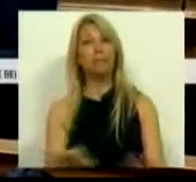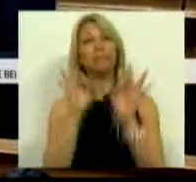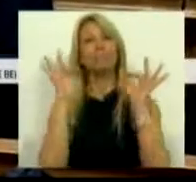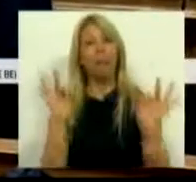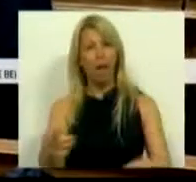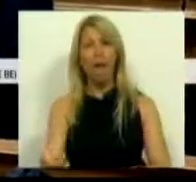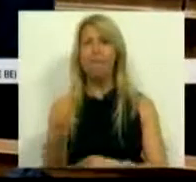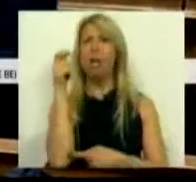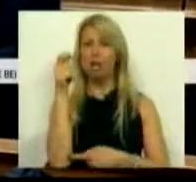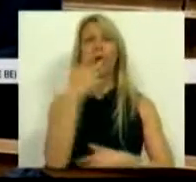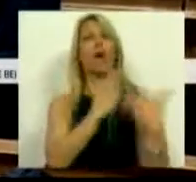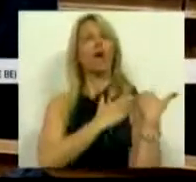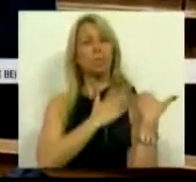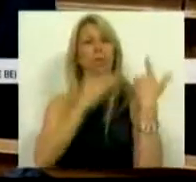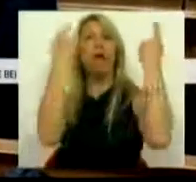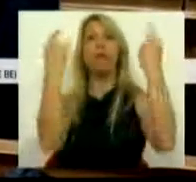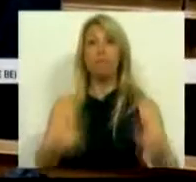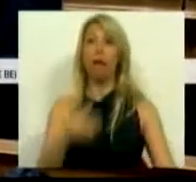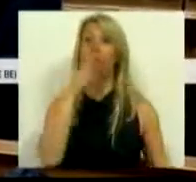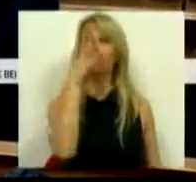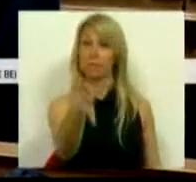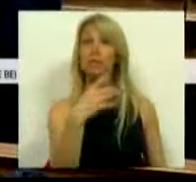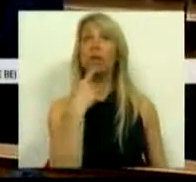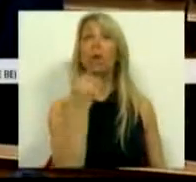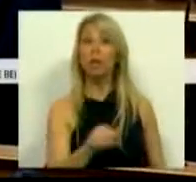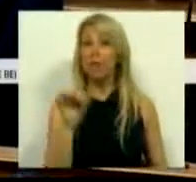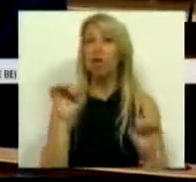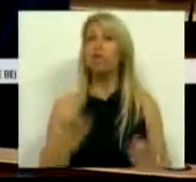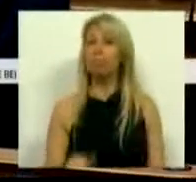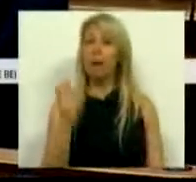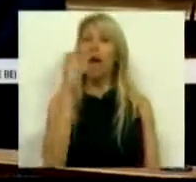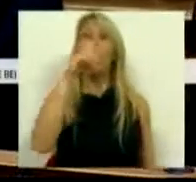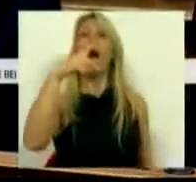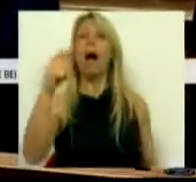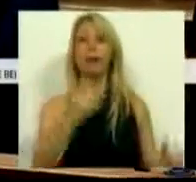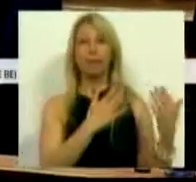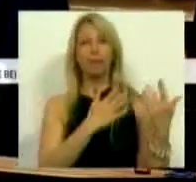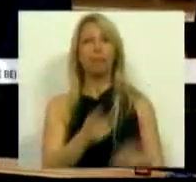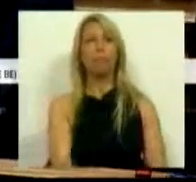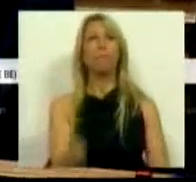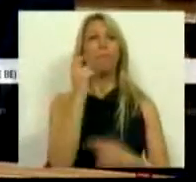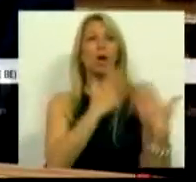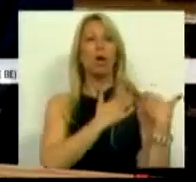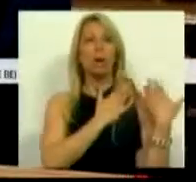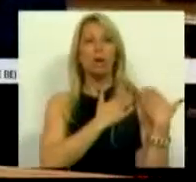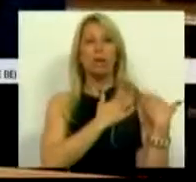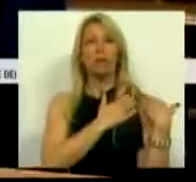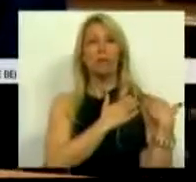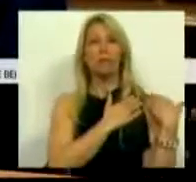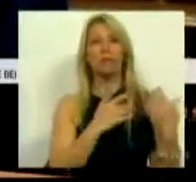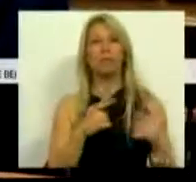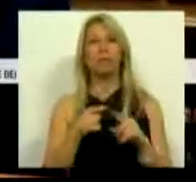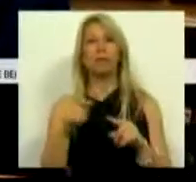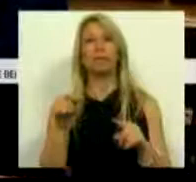pesca responsável. Reafirmo, é uma arte de pesca responsável e não perdedora,